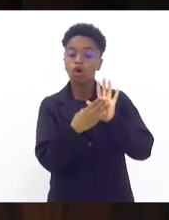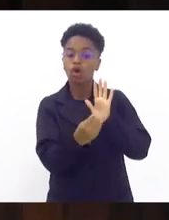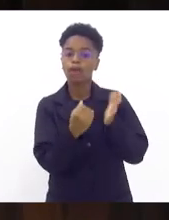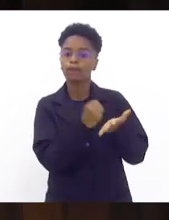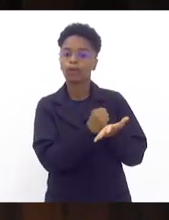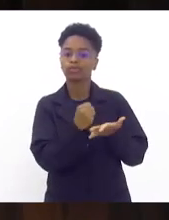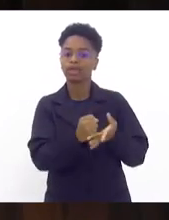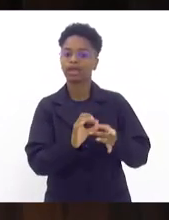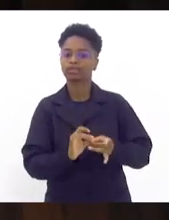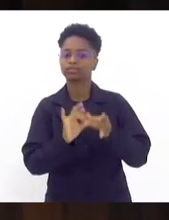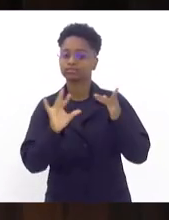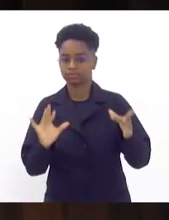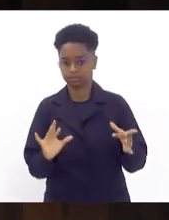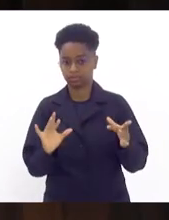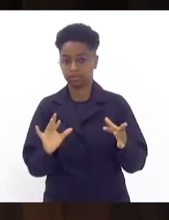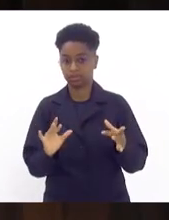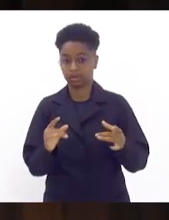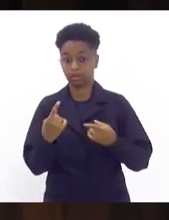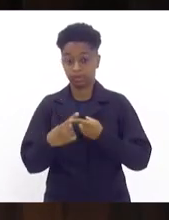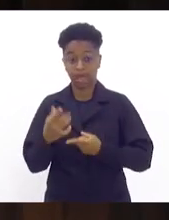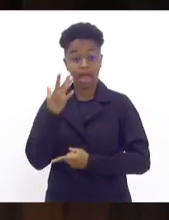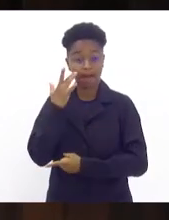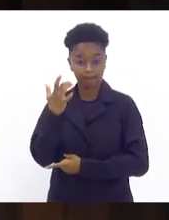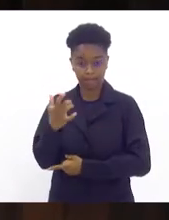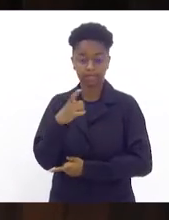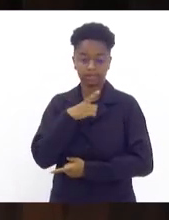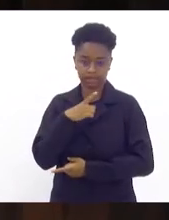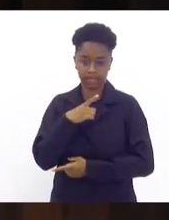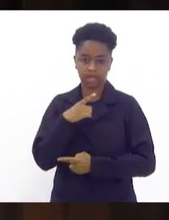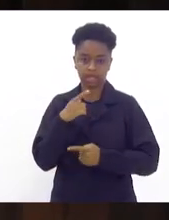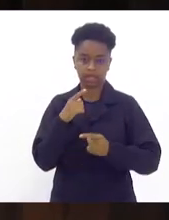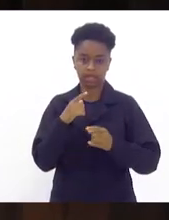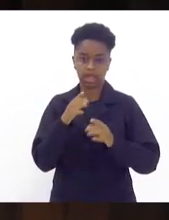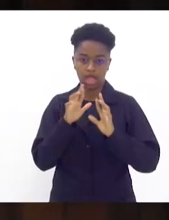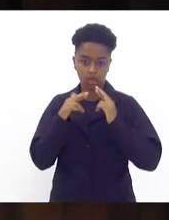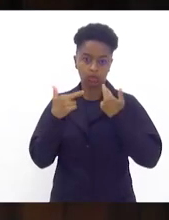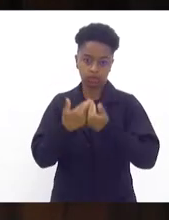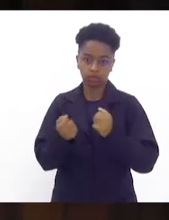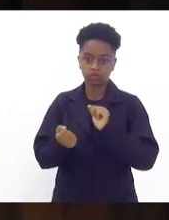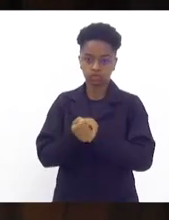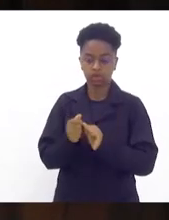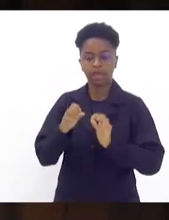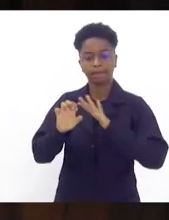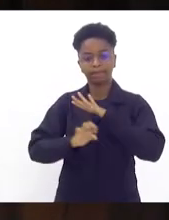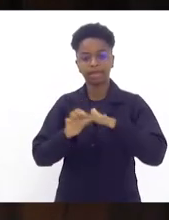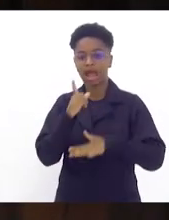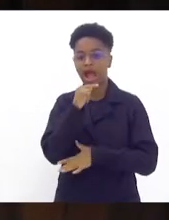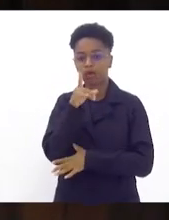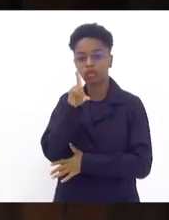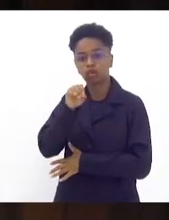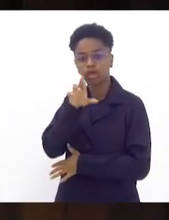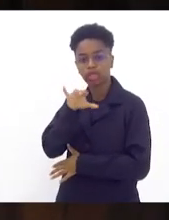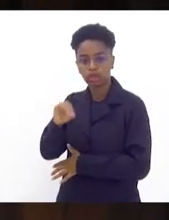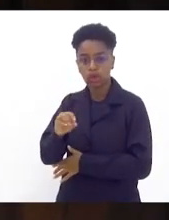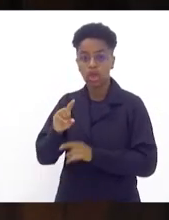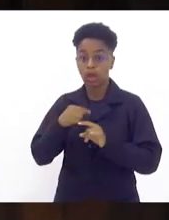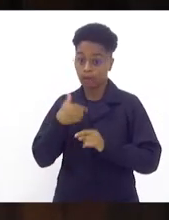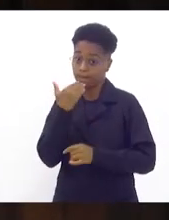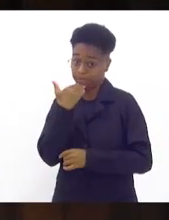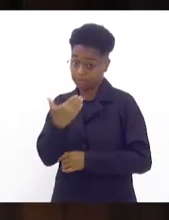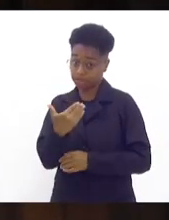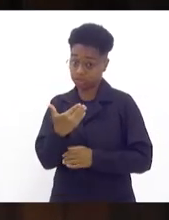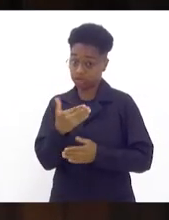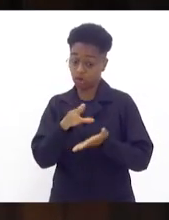concessão. Amanhã nós vamos ter uma audiência pública com as águas do Rio. Eu pedi a cópia do contrato de concessão. Não chegou. Você